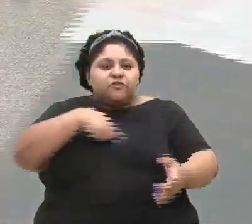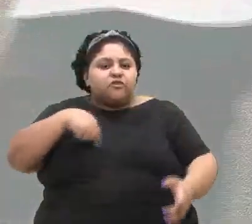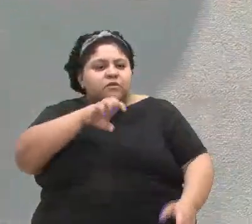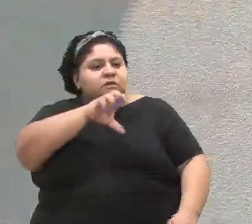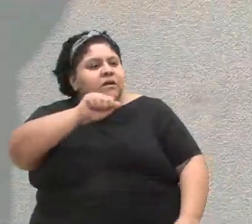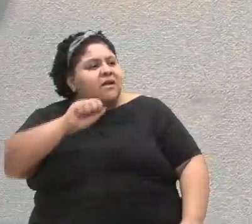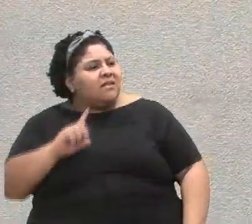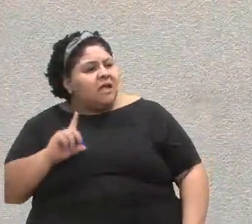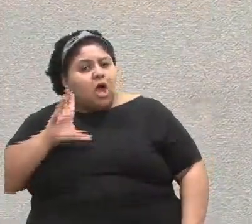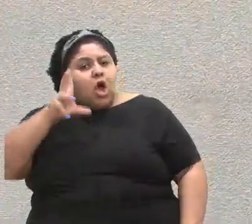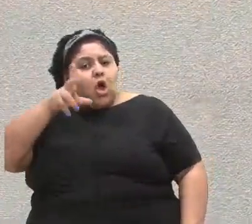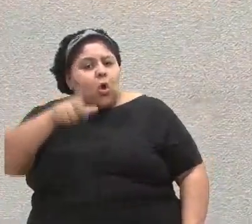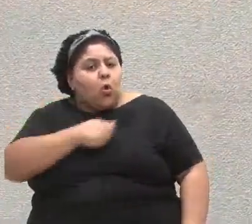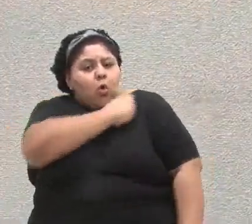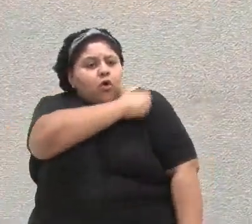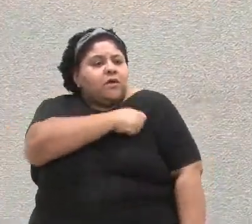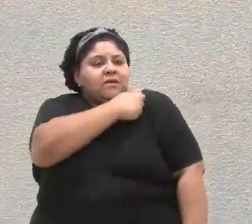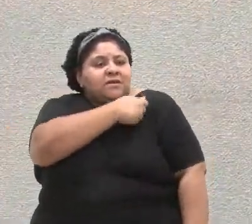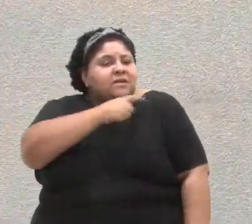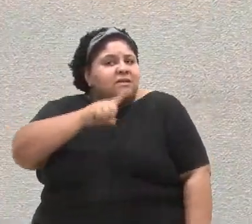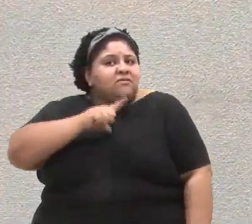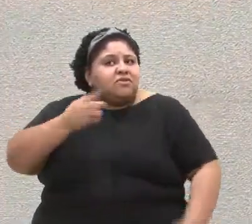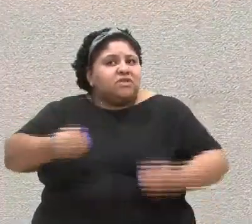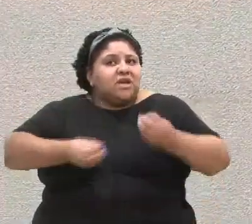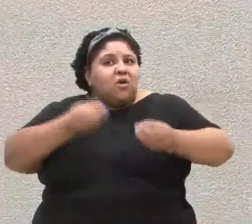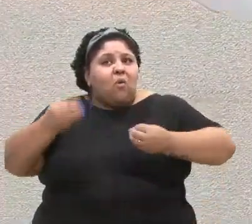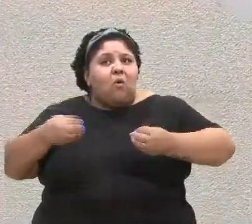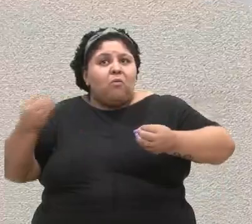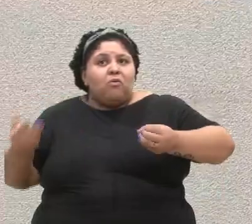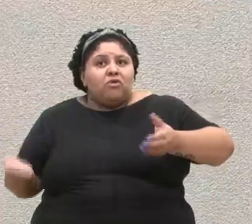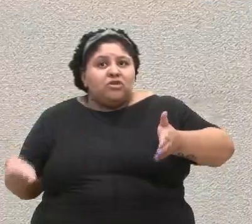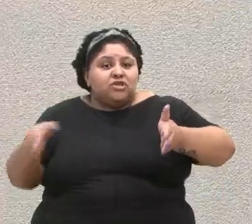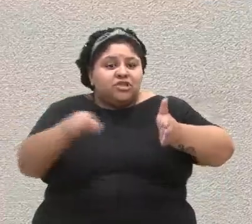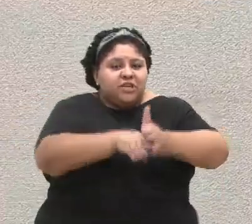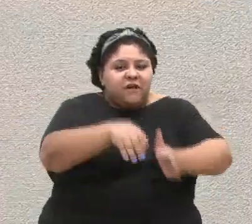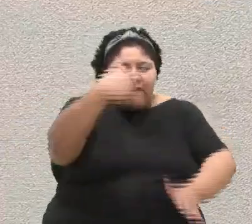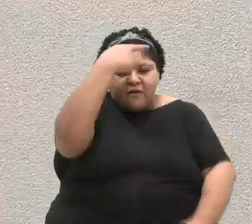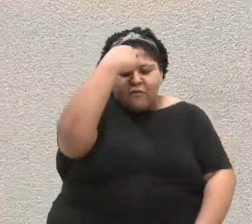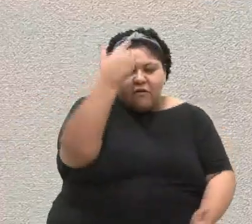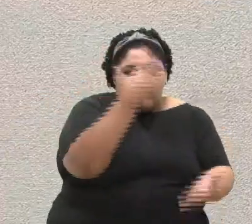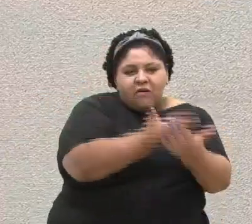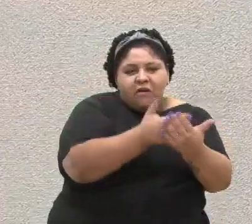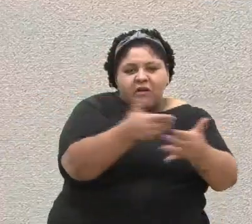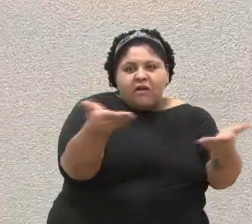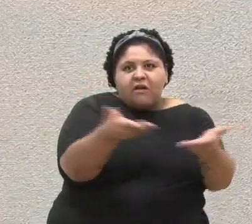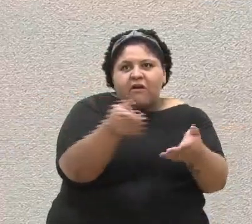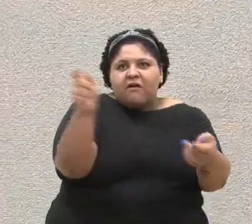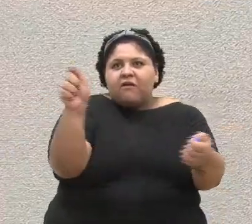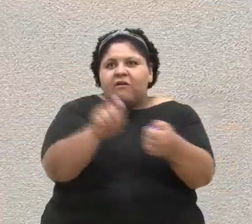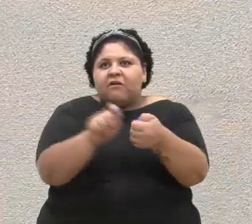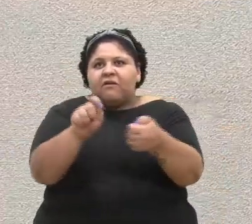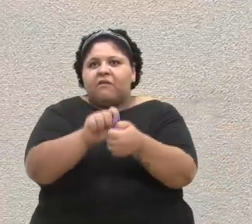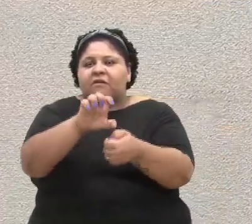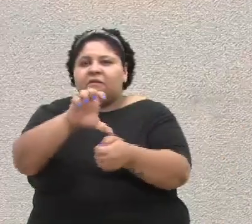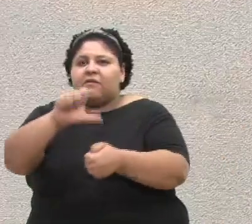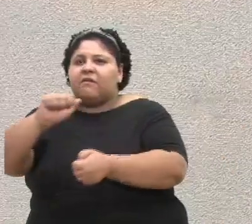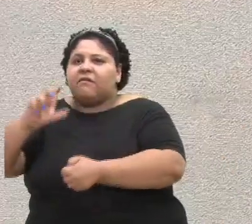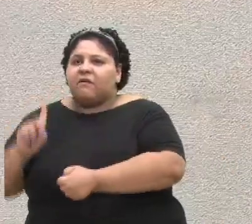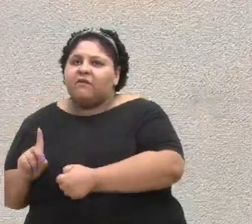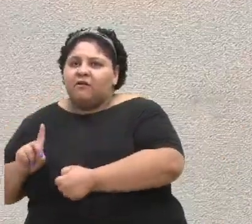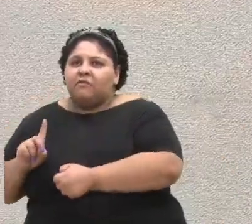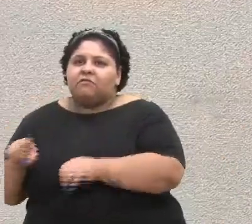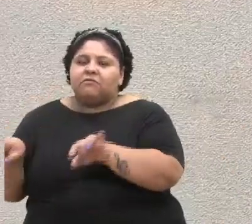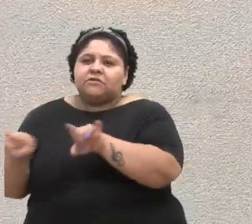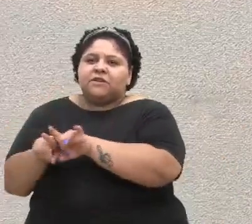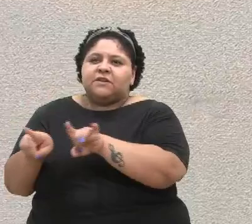Quantos alunos que não teriam condições de ir até a faculdade para estudar e estão fazendo a faculdade por IAD? Amanhã ou depois o governo